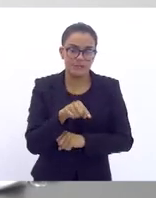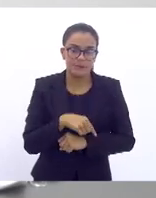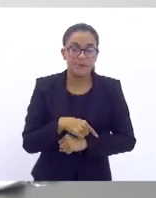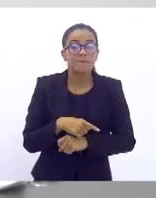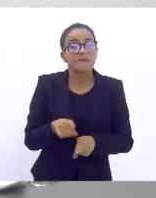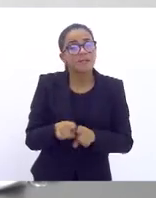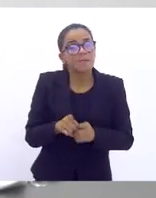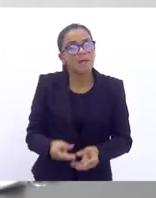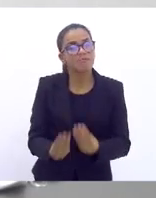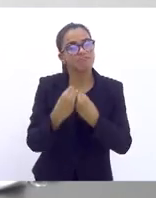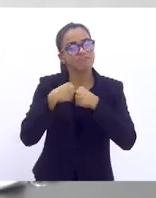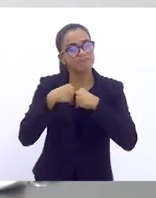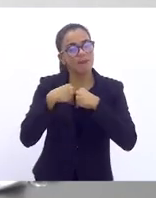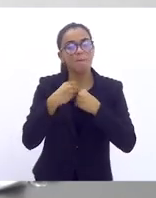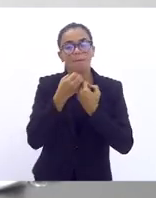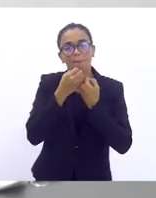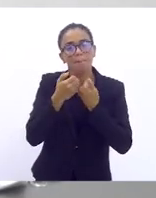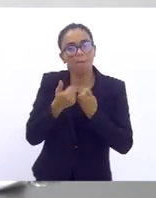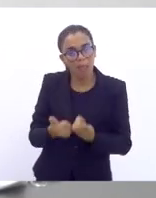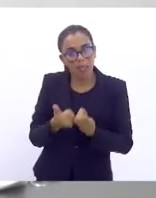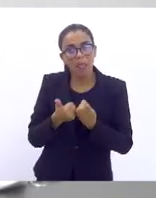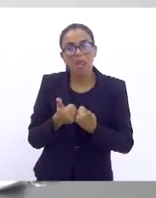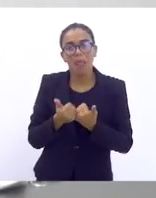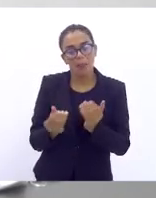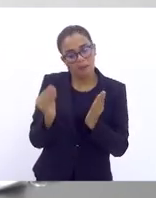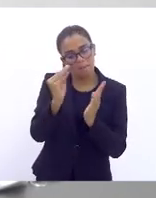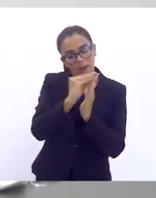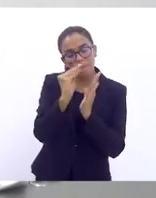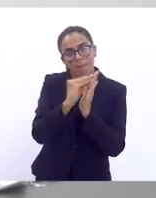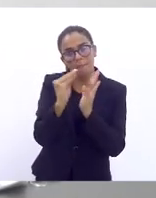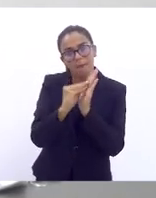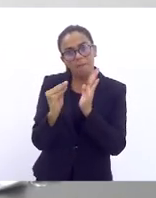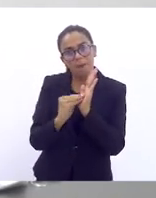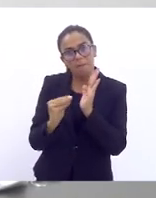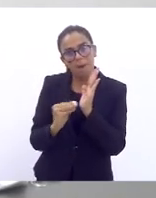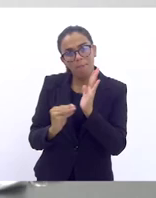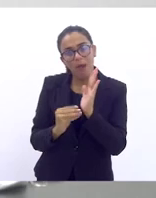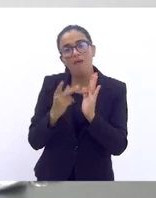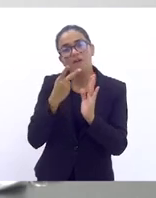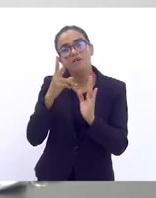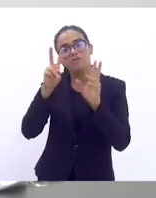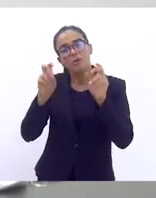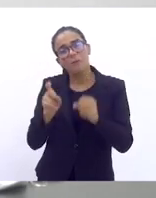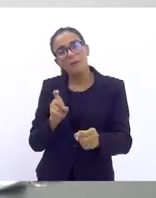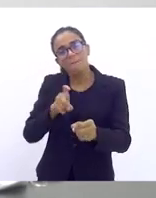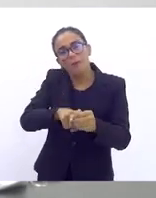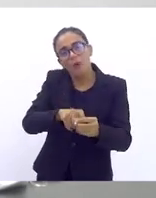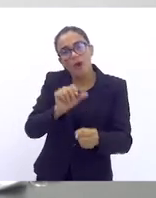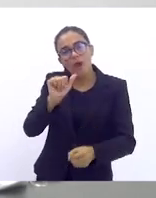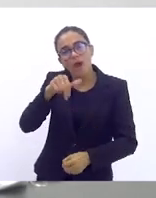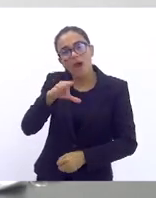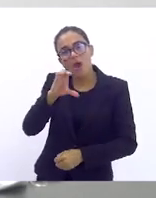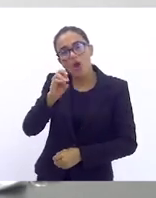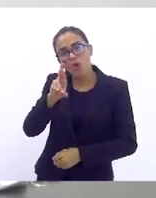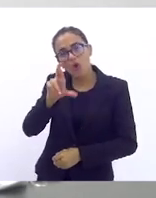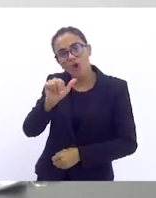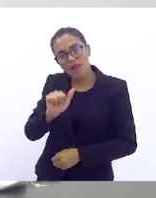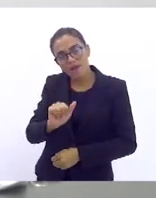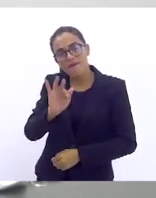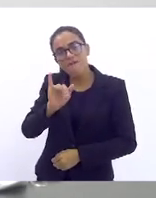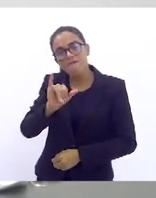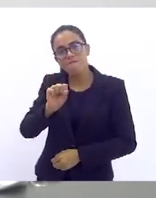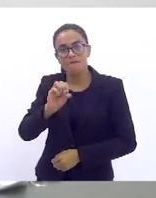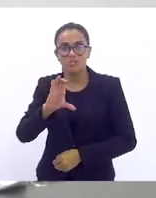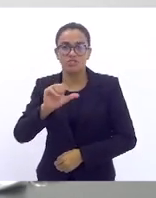aqui a equipe de colocar aqui uma das âncoras porque quando